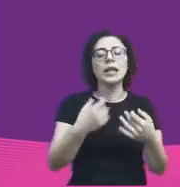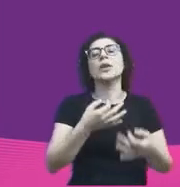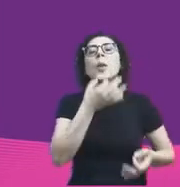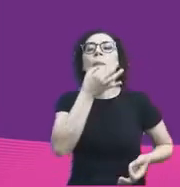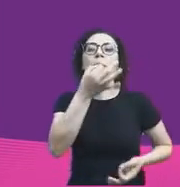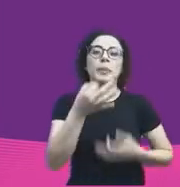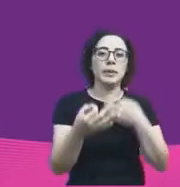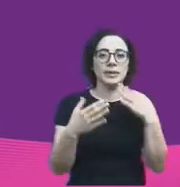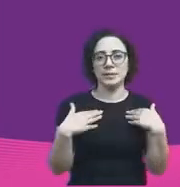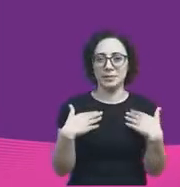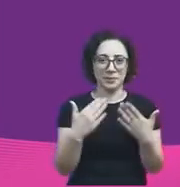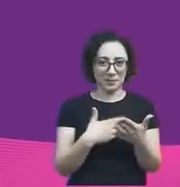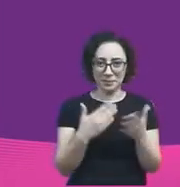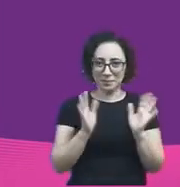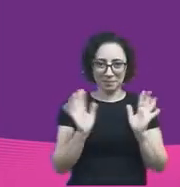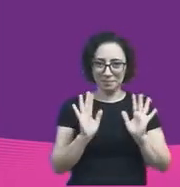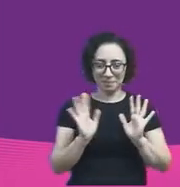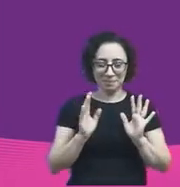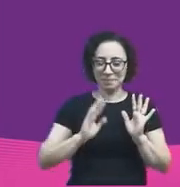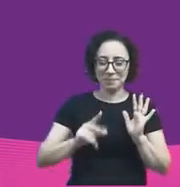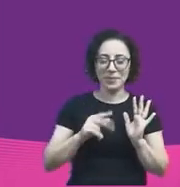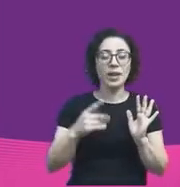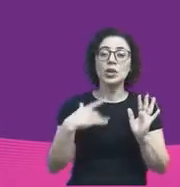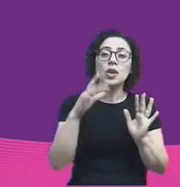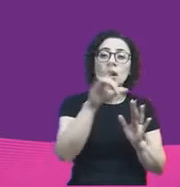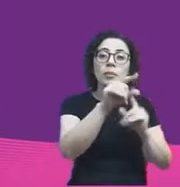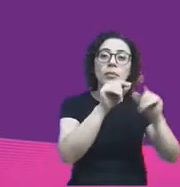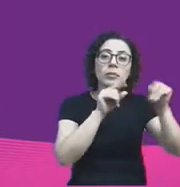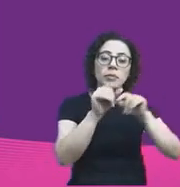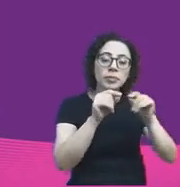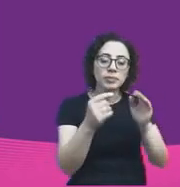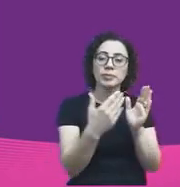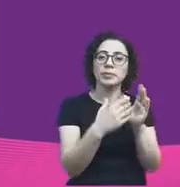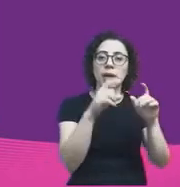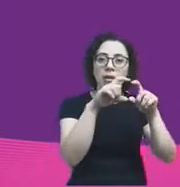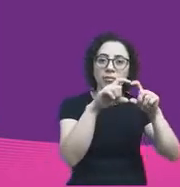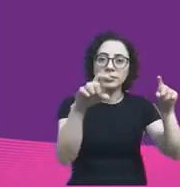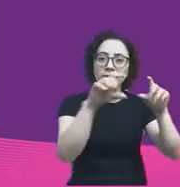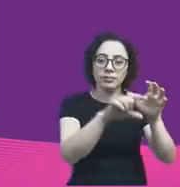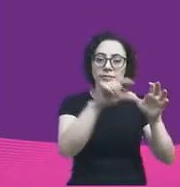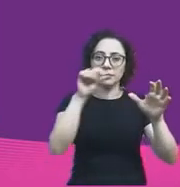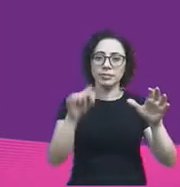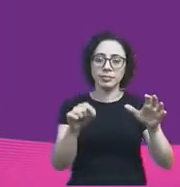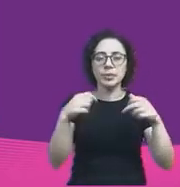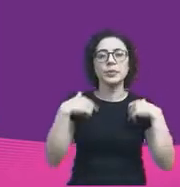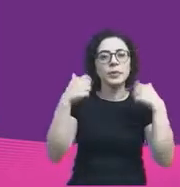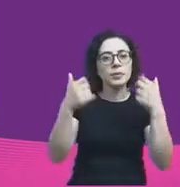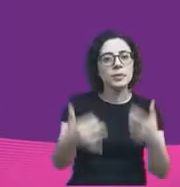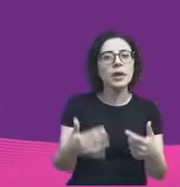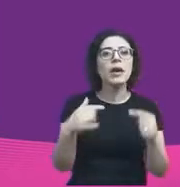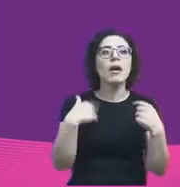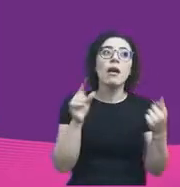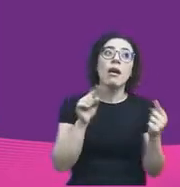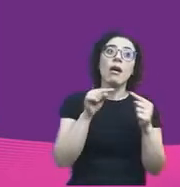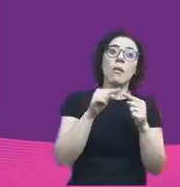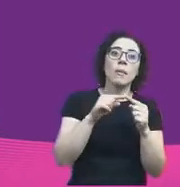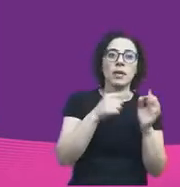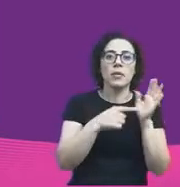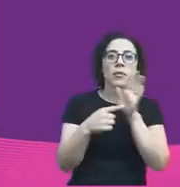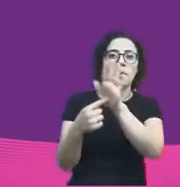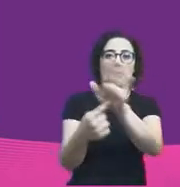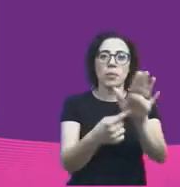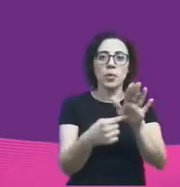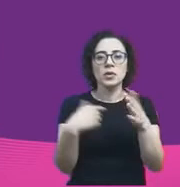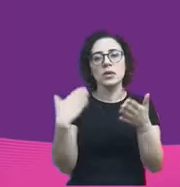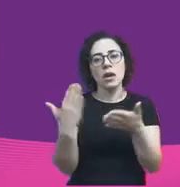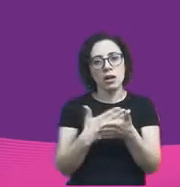a partir das apresentações da própria Cooper University, do que tem, eu vou mostrar mais ou menos o livro,